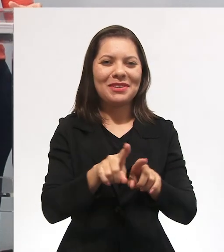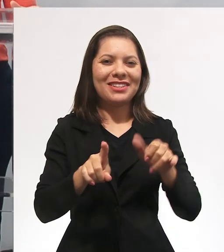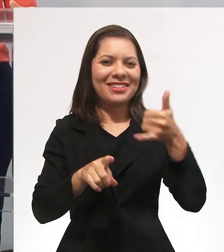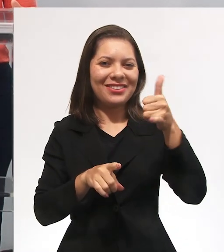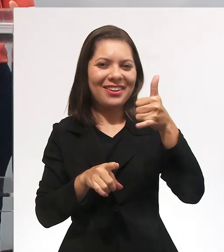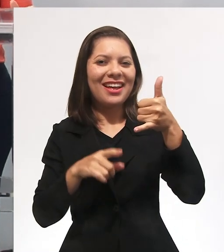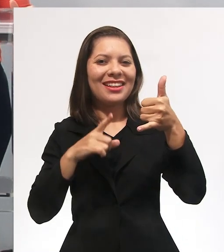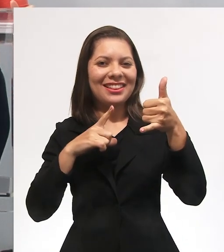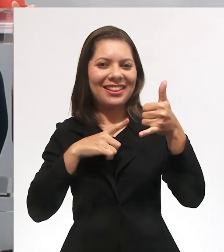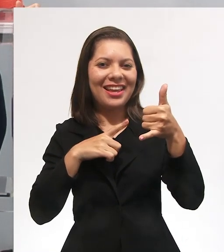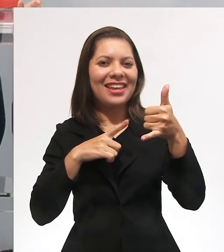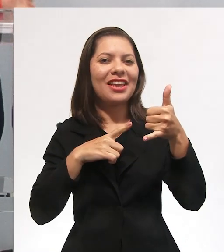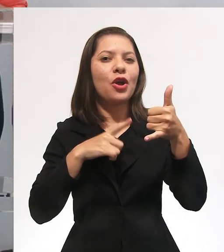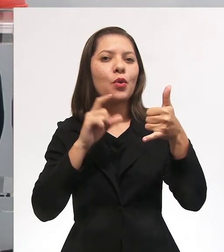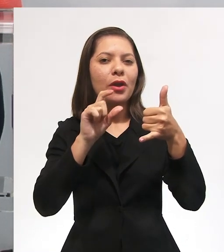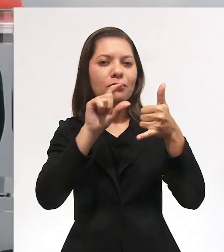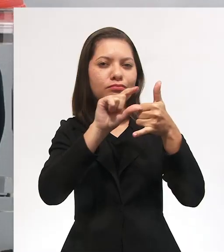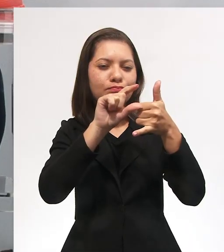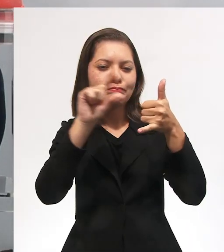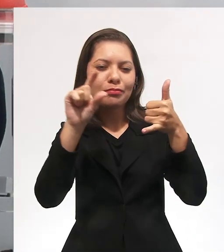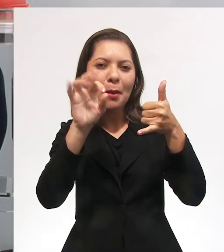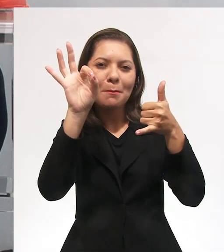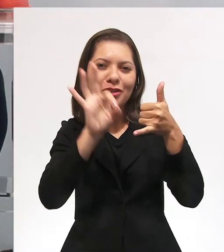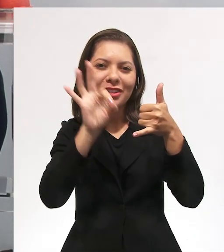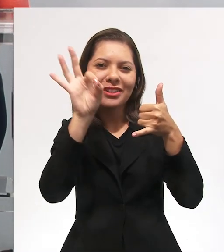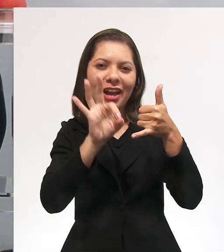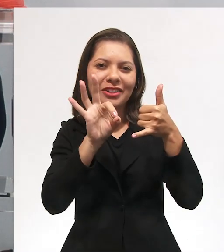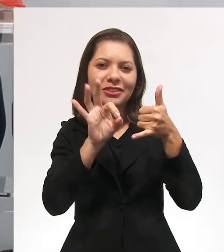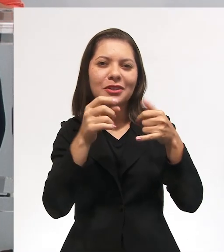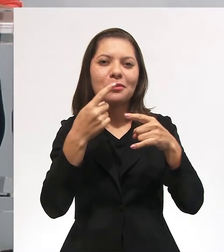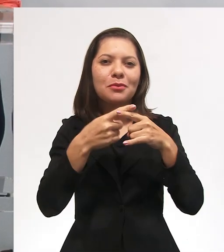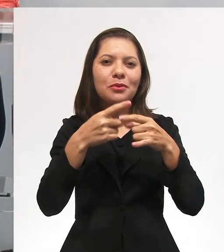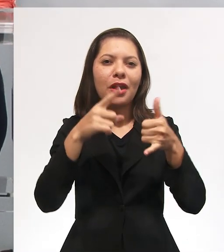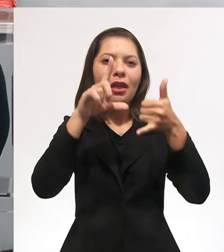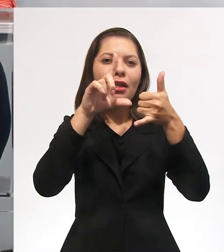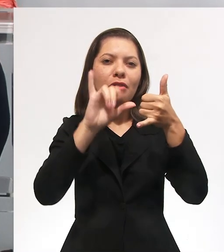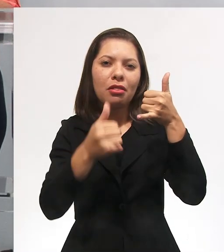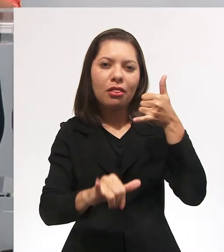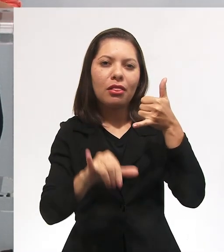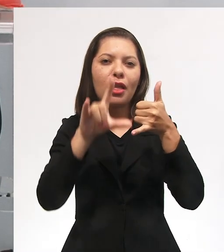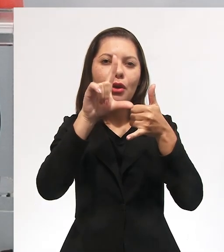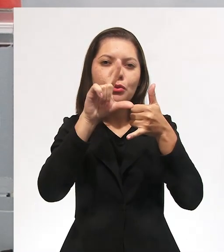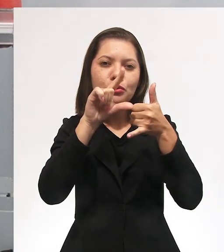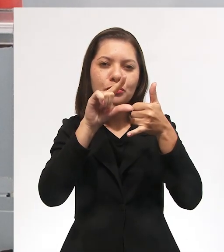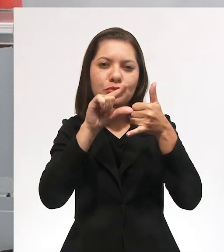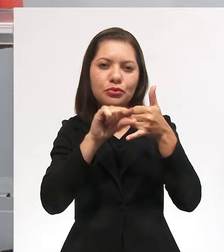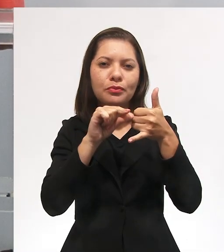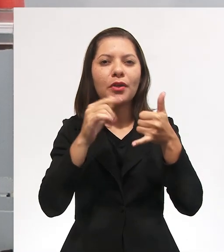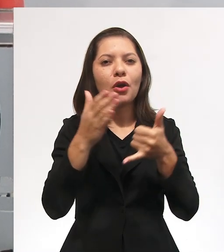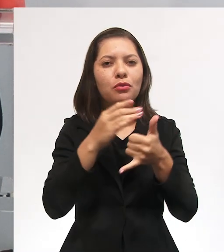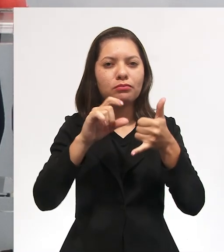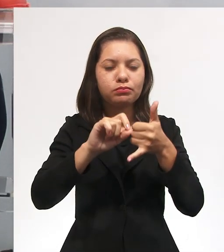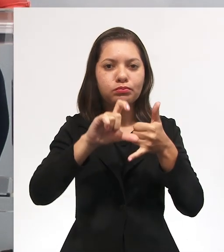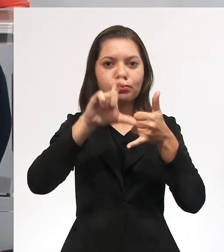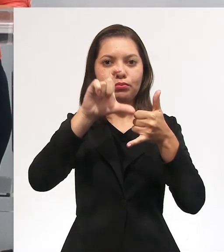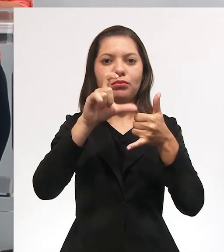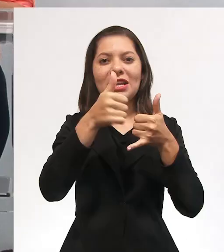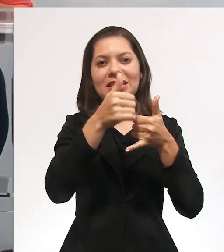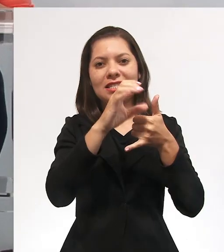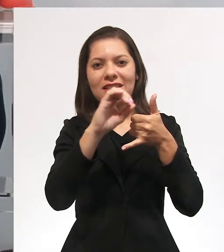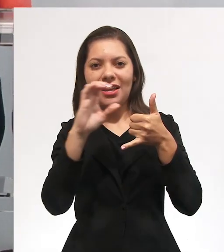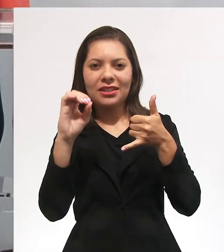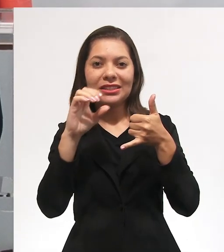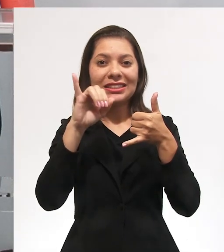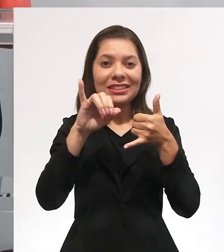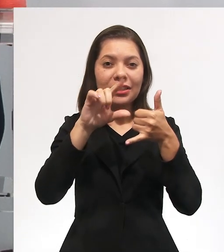celular, alguns celulares vêm identificação em porcentagem. Quando o seu celular está completamente cheio, ele está 100%. Quando ele está